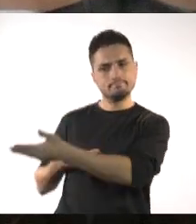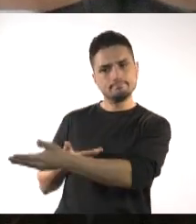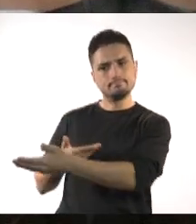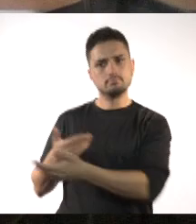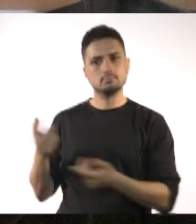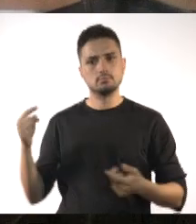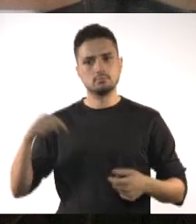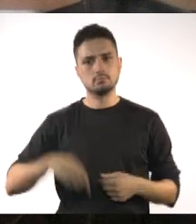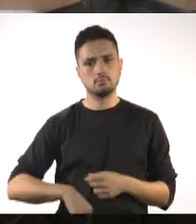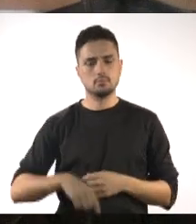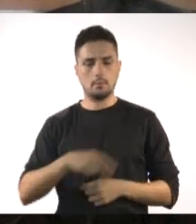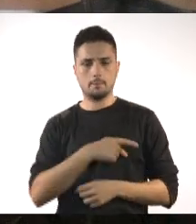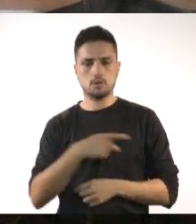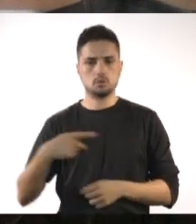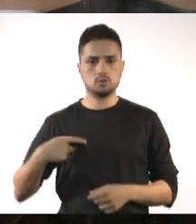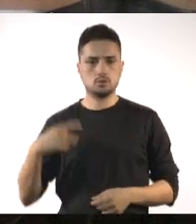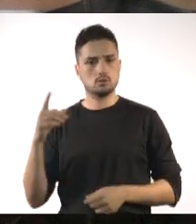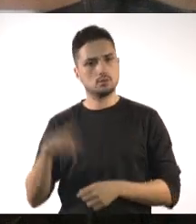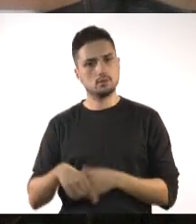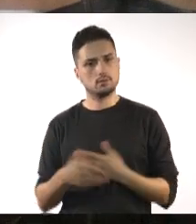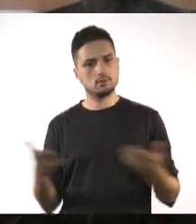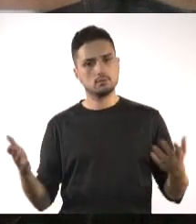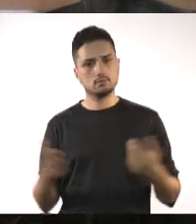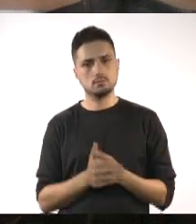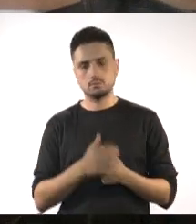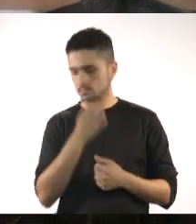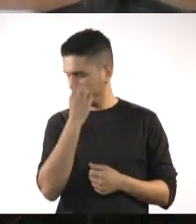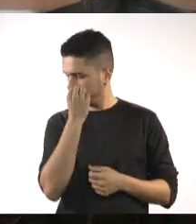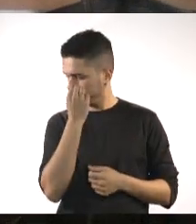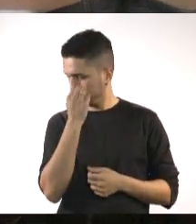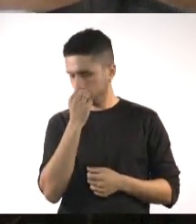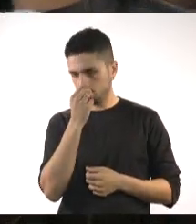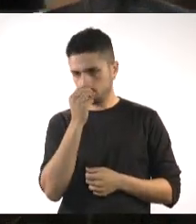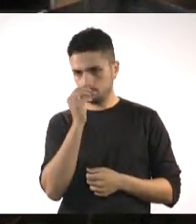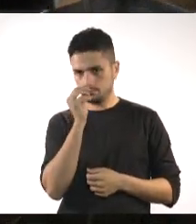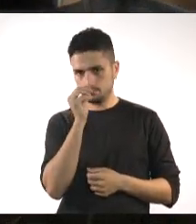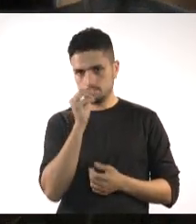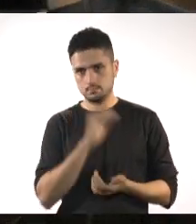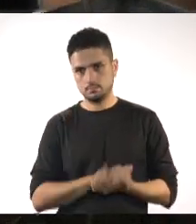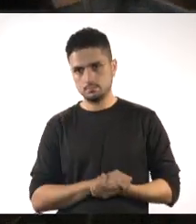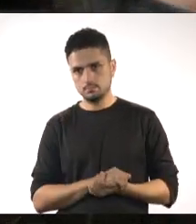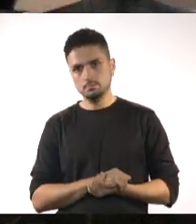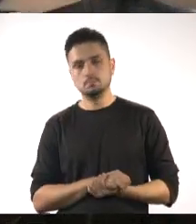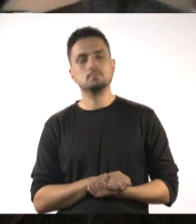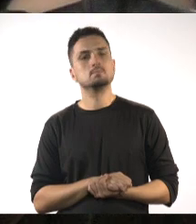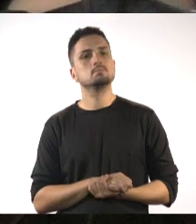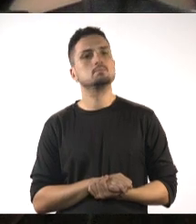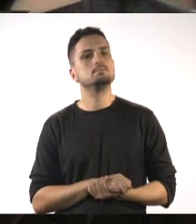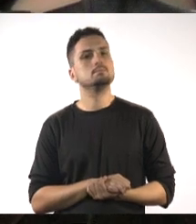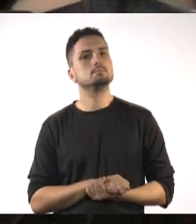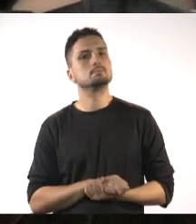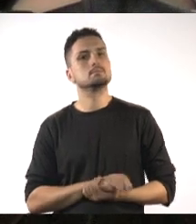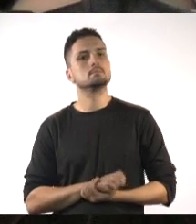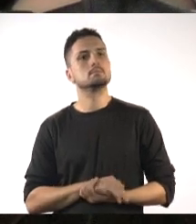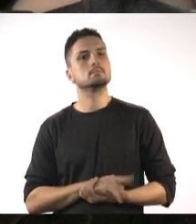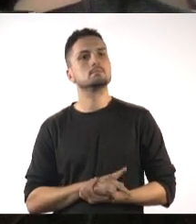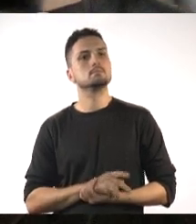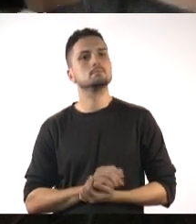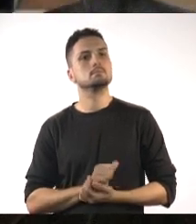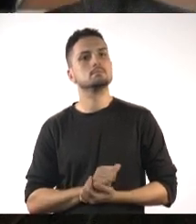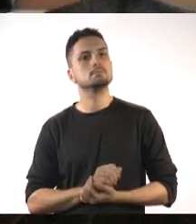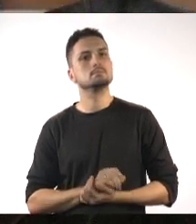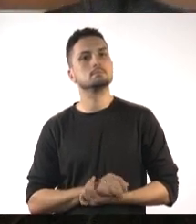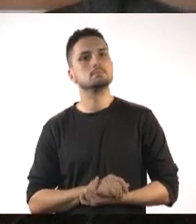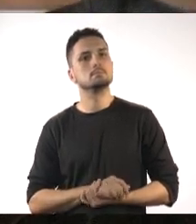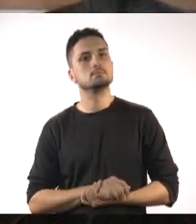é esse, que está frente nessas situações. Muitas vezes eles